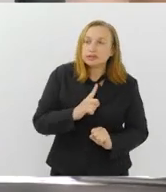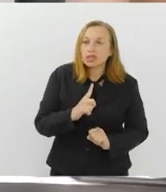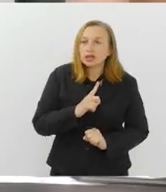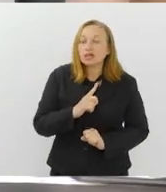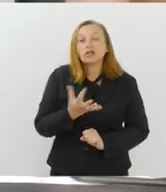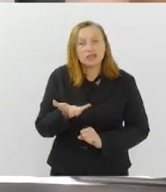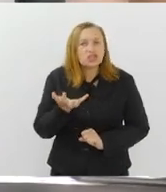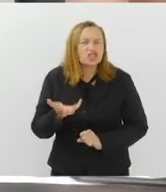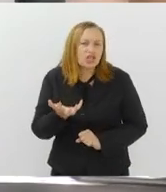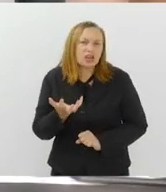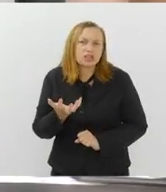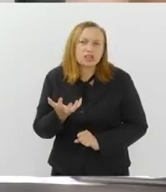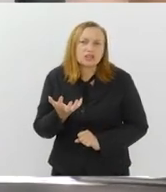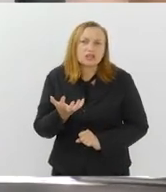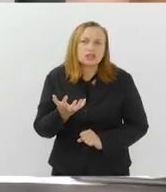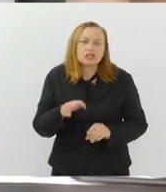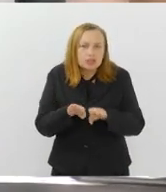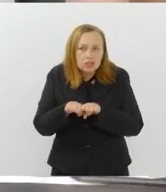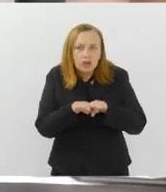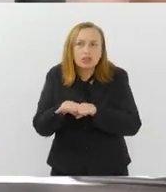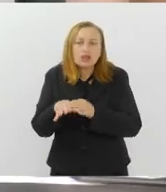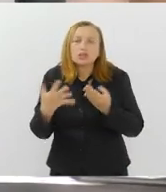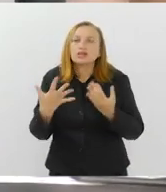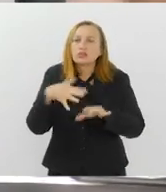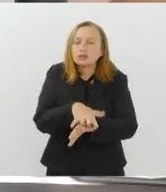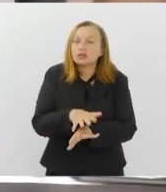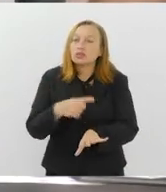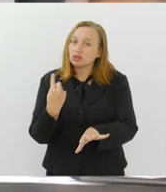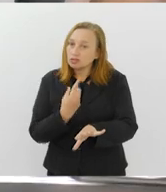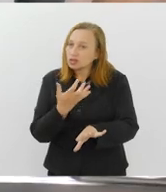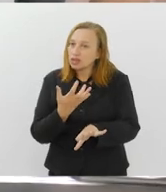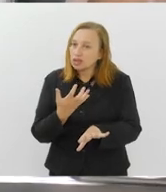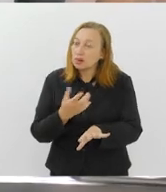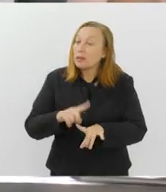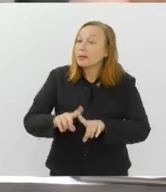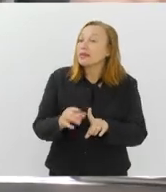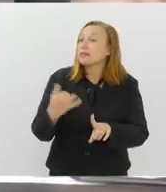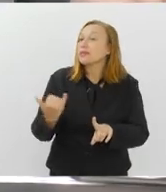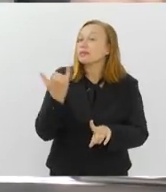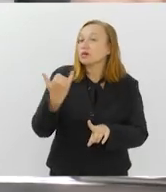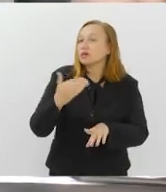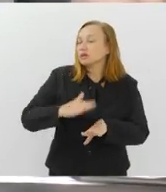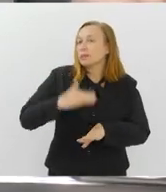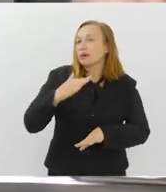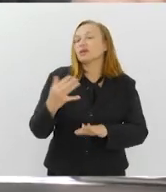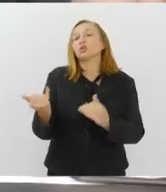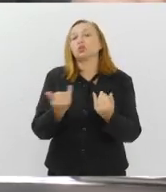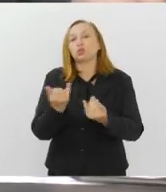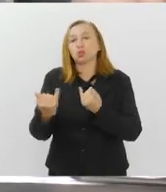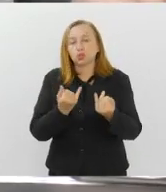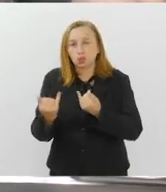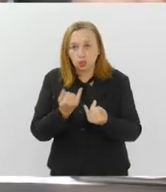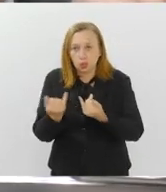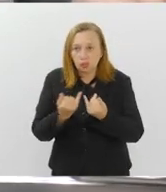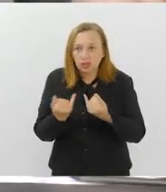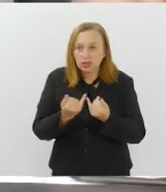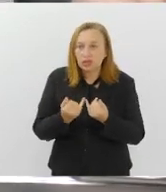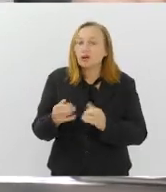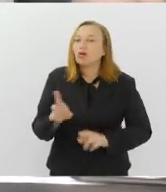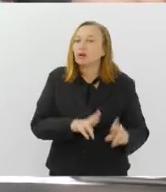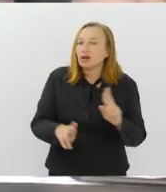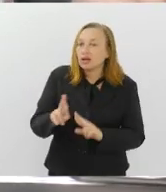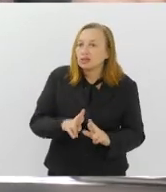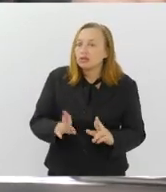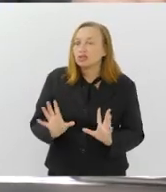eles querem esta equidade e inclusão, e é isso que nós buscamos. Mas também é importante, quanto mais informações temos em relação a esta